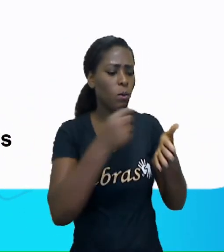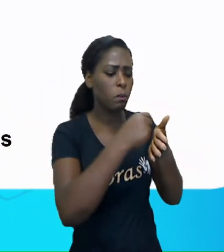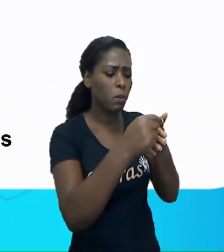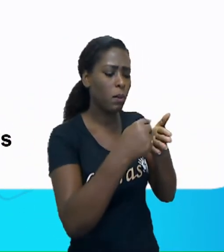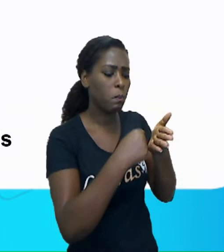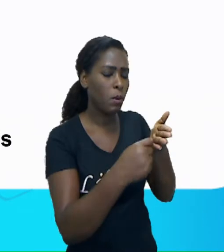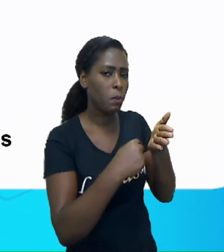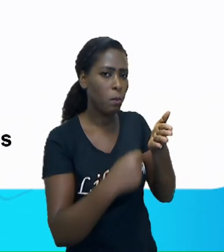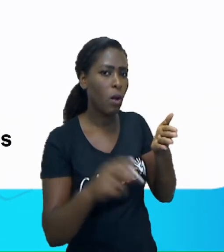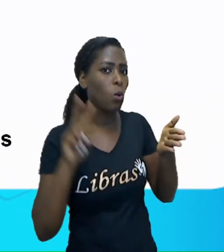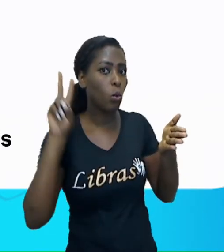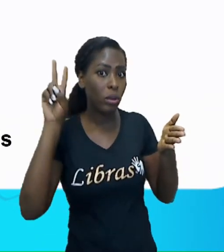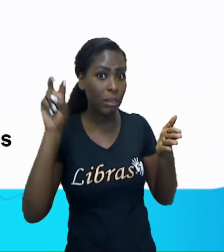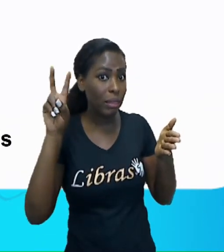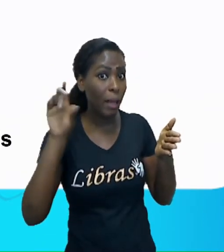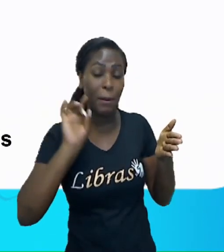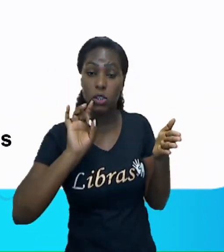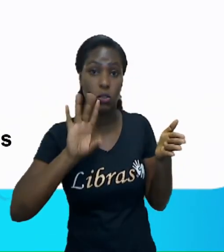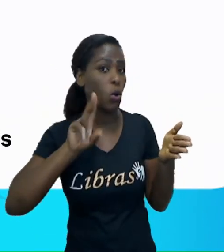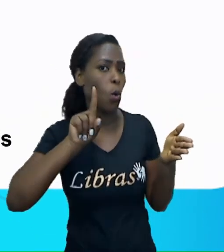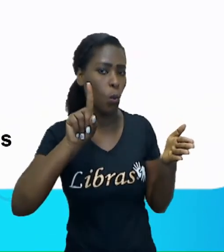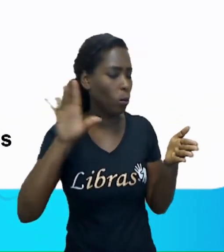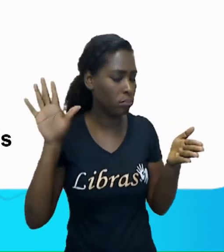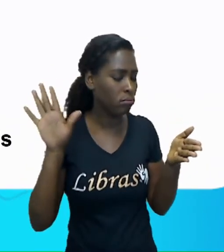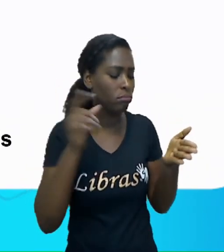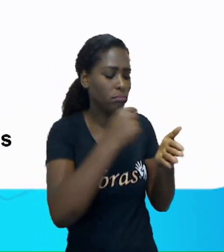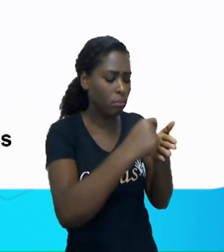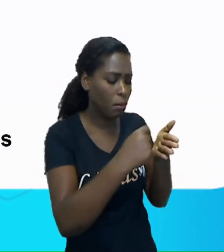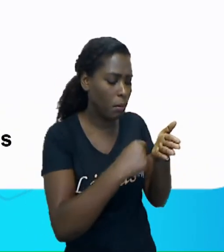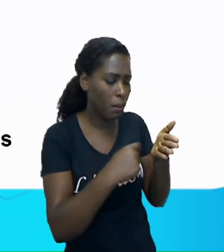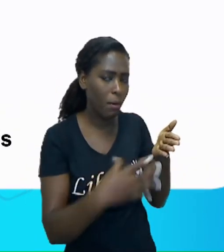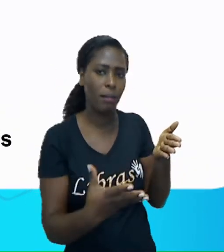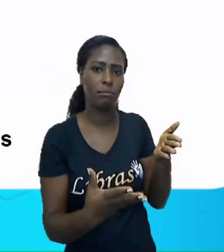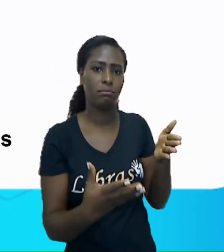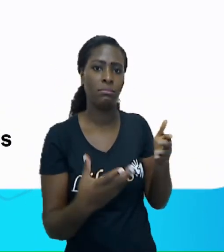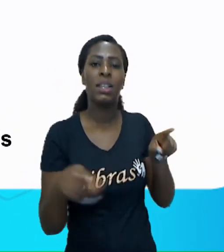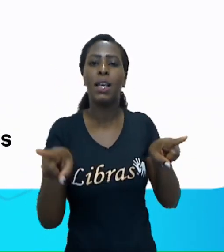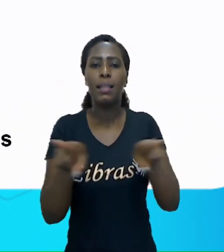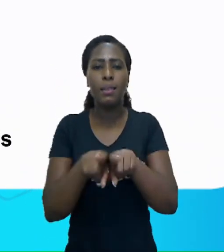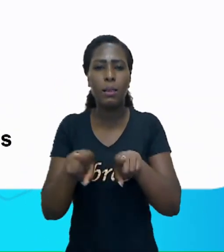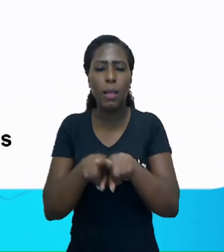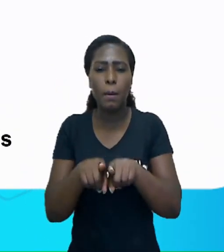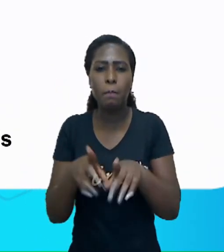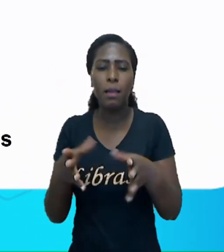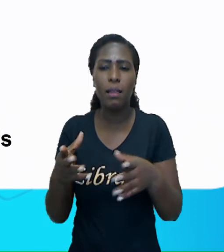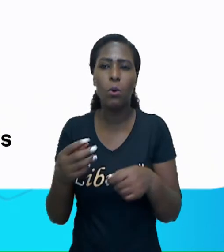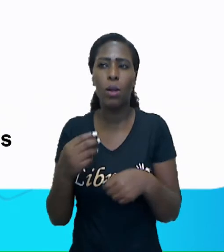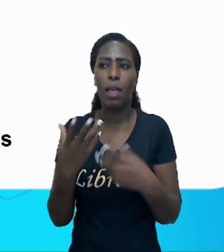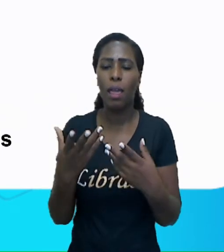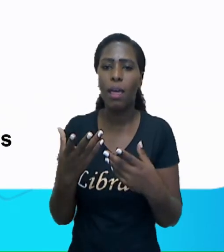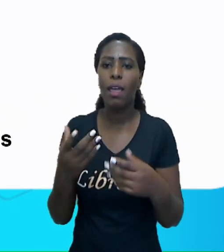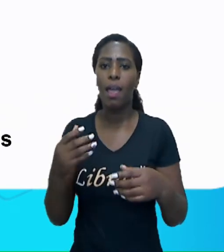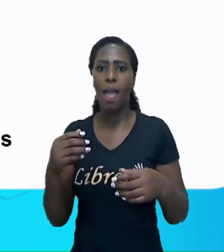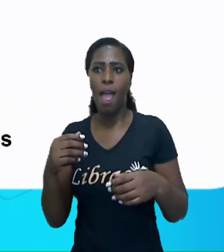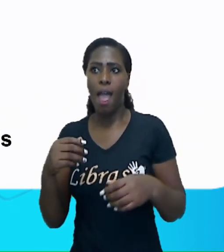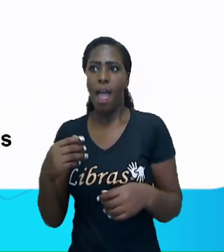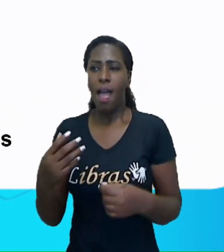corretos. Usar um tom afirmativo e imperativo. Evitar